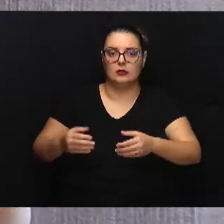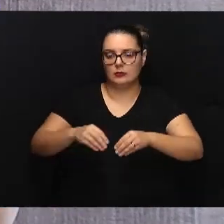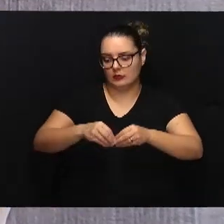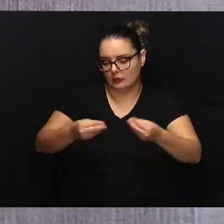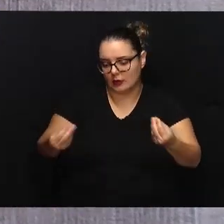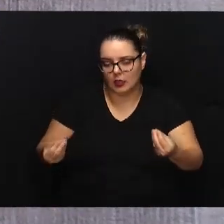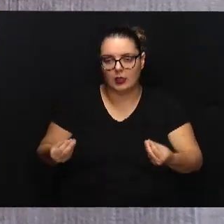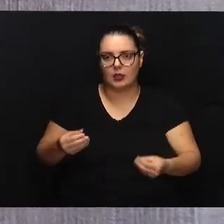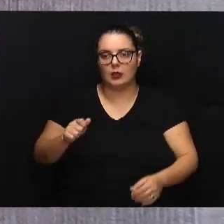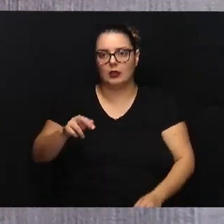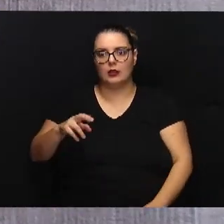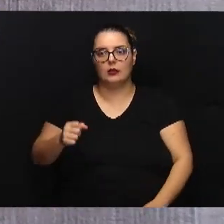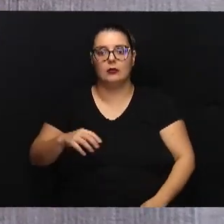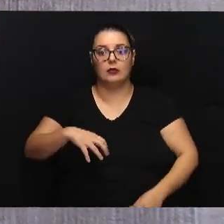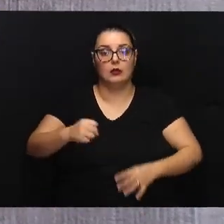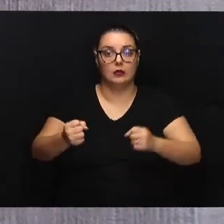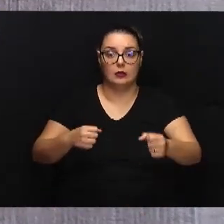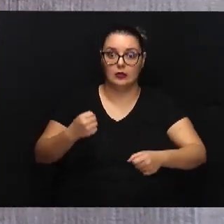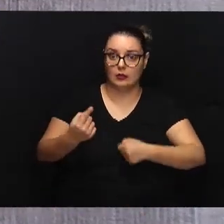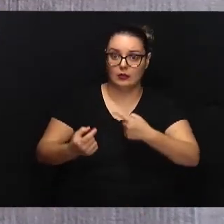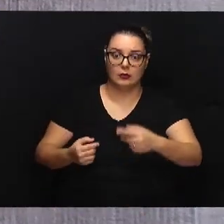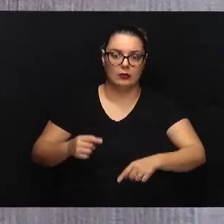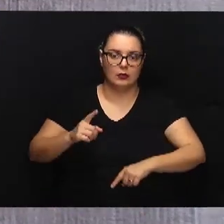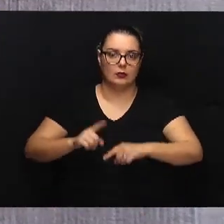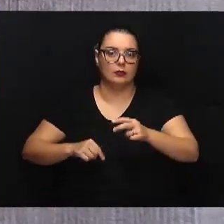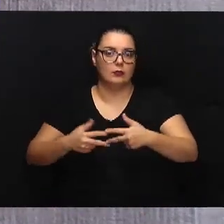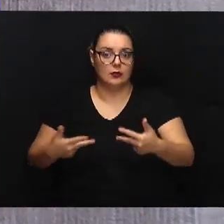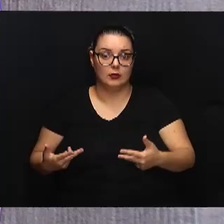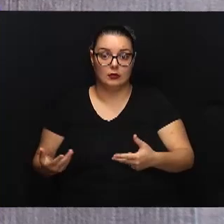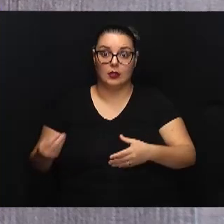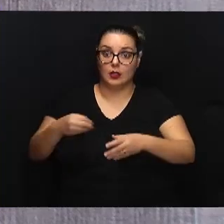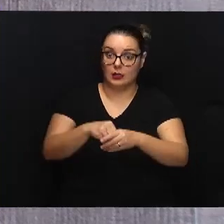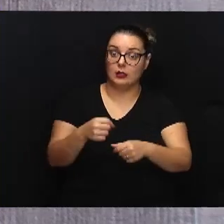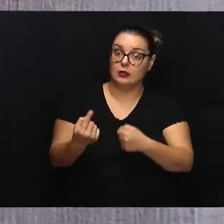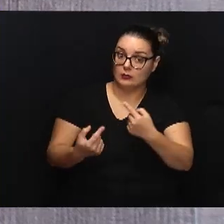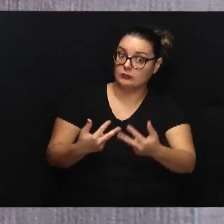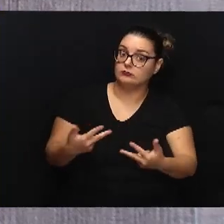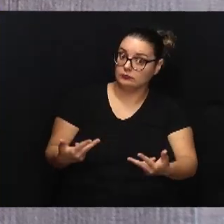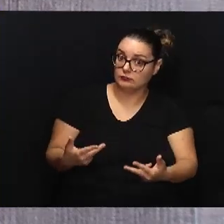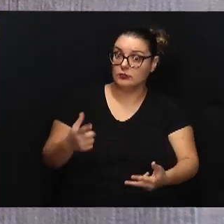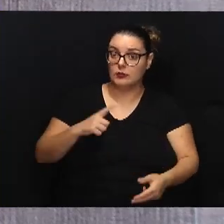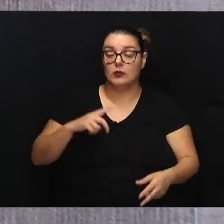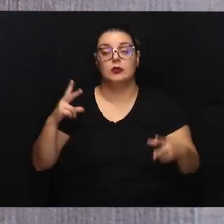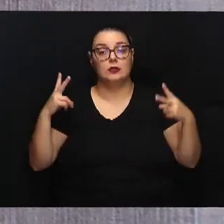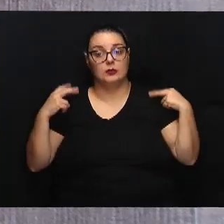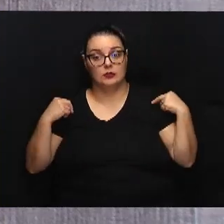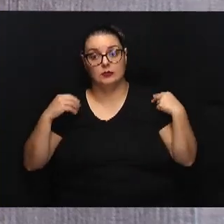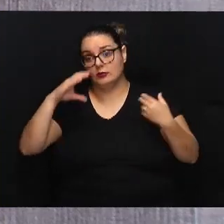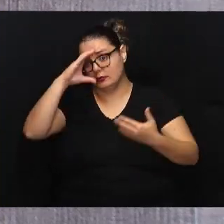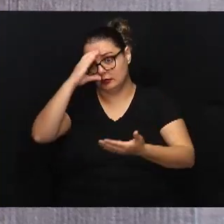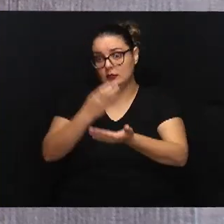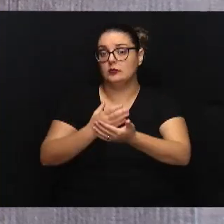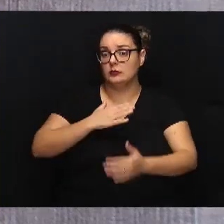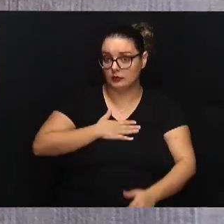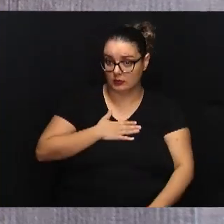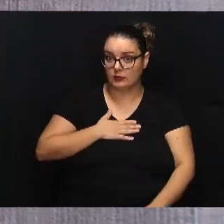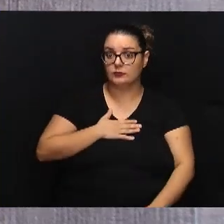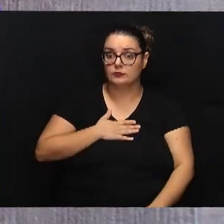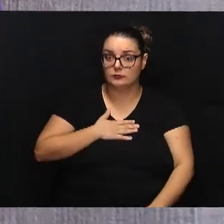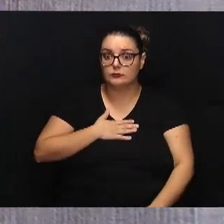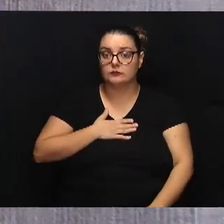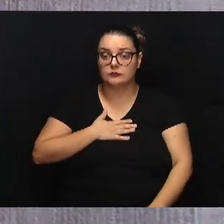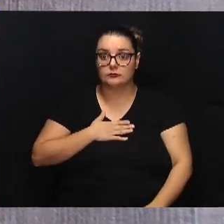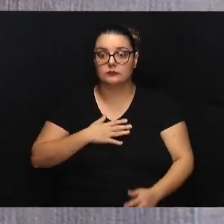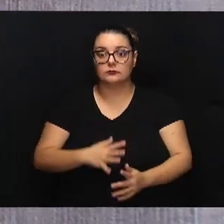algum produto, acrescentar alguma coisa, enfim. Então eu tenho esses motoristas que são motoristas da minha confiança,